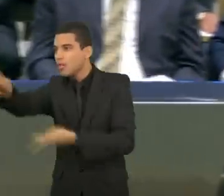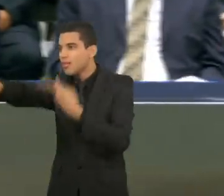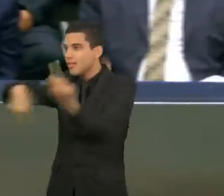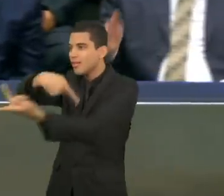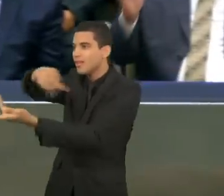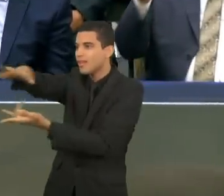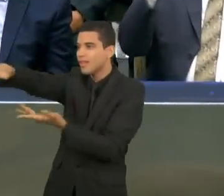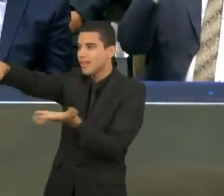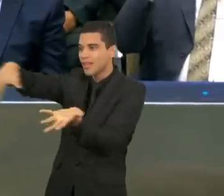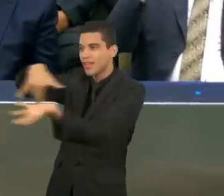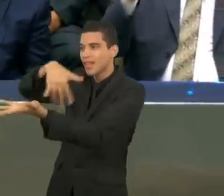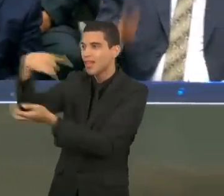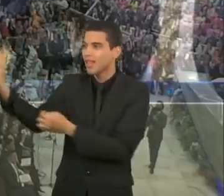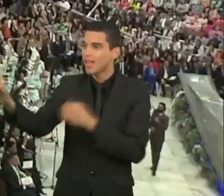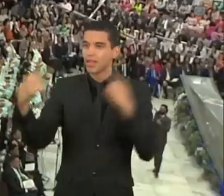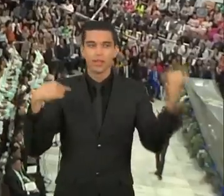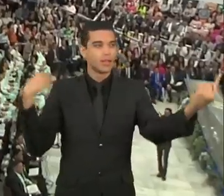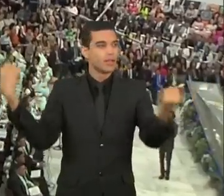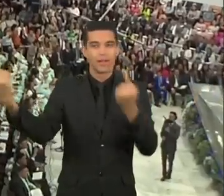Deus.